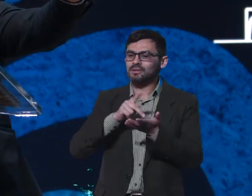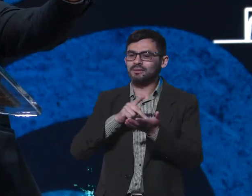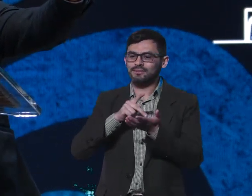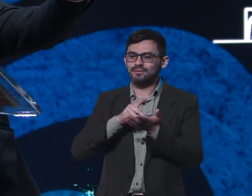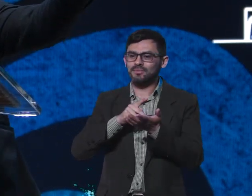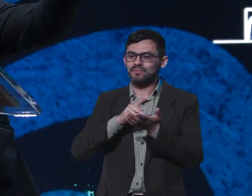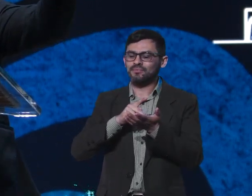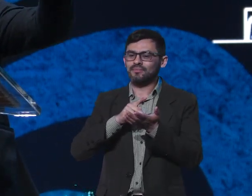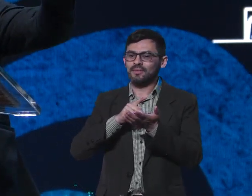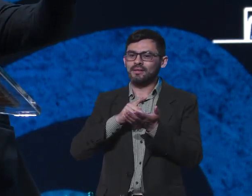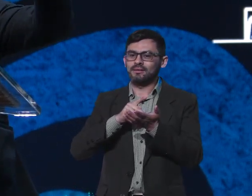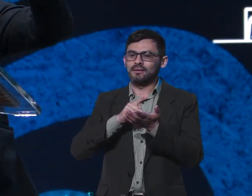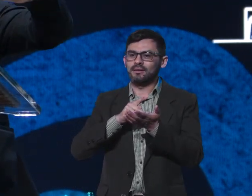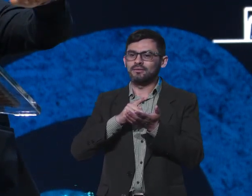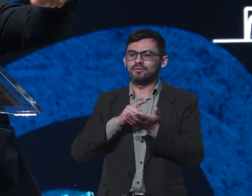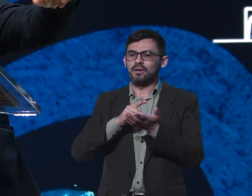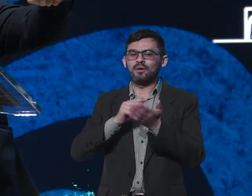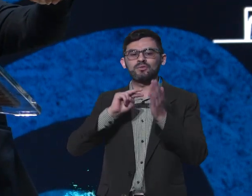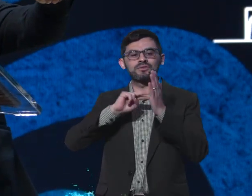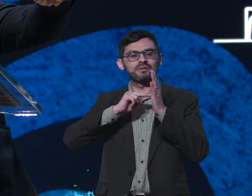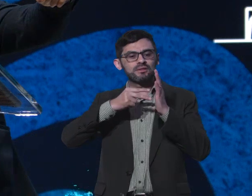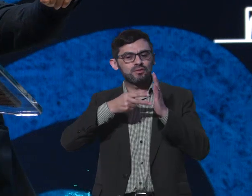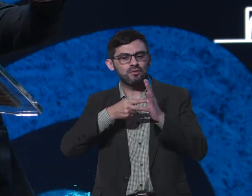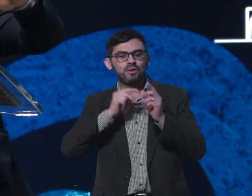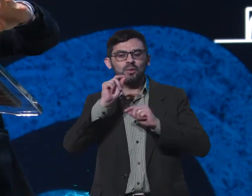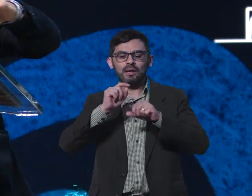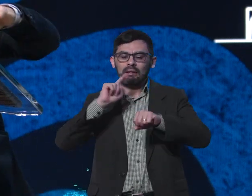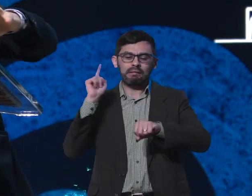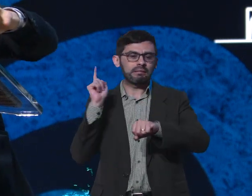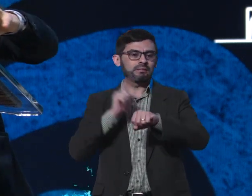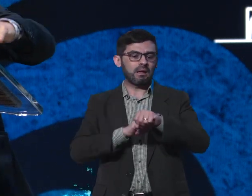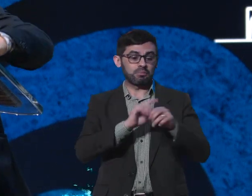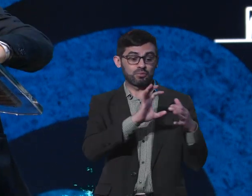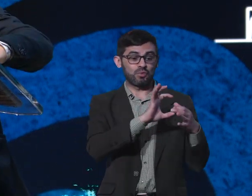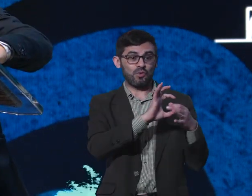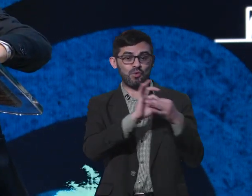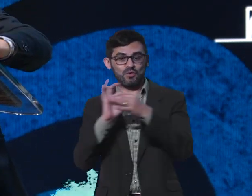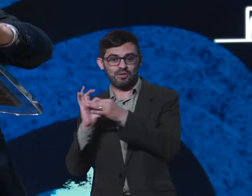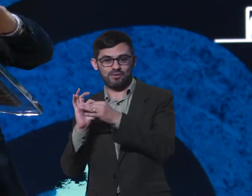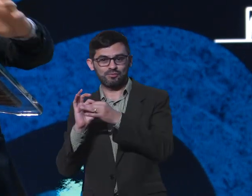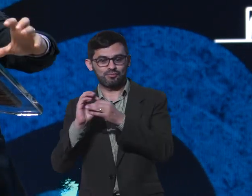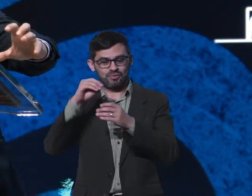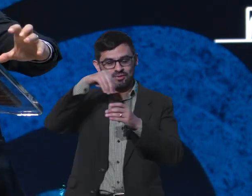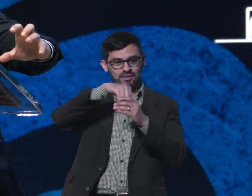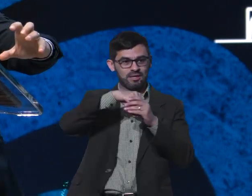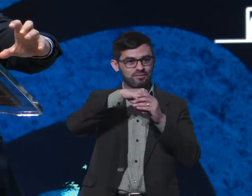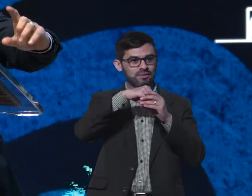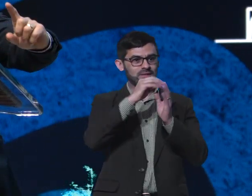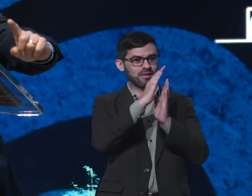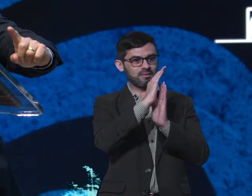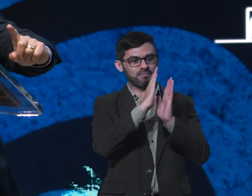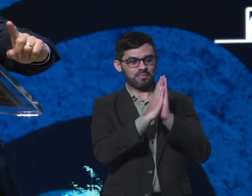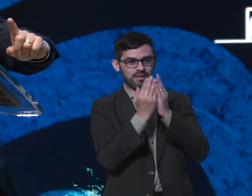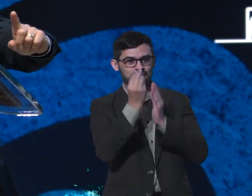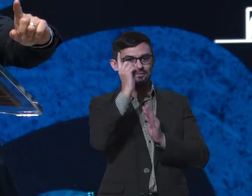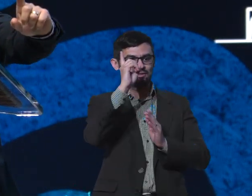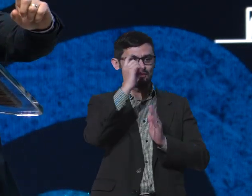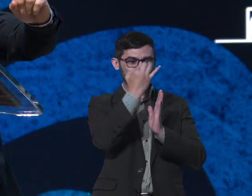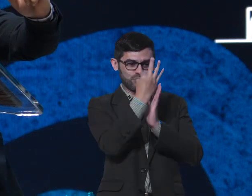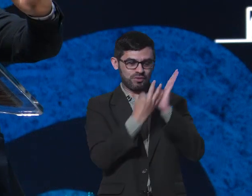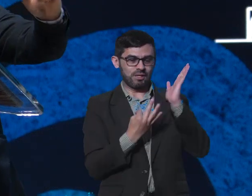intencionalmente. Esse é o significado de tempo nesse contexto bíblico. Et